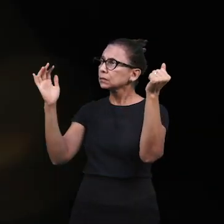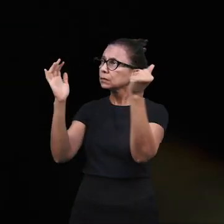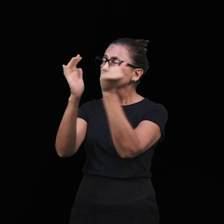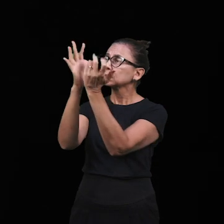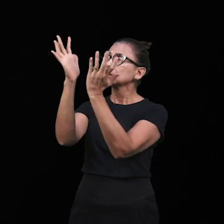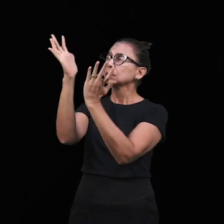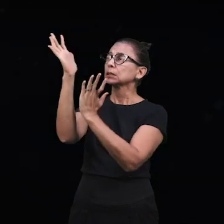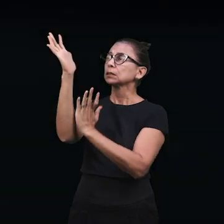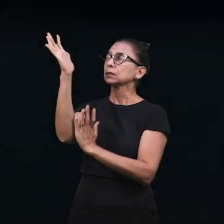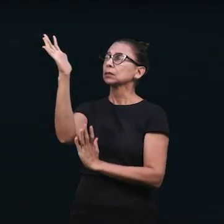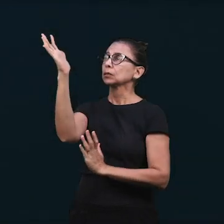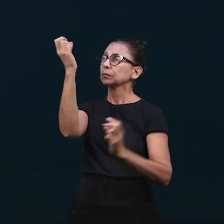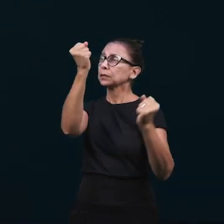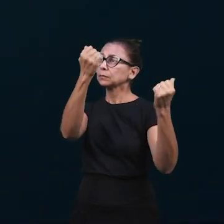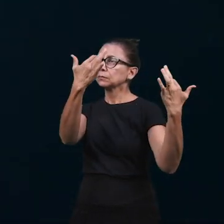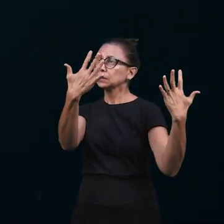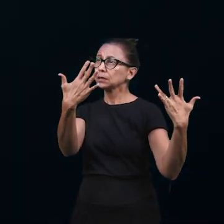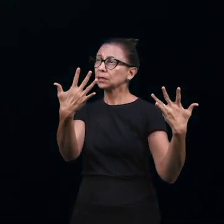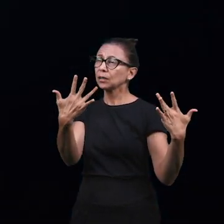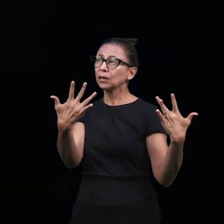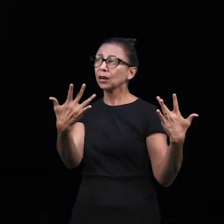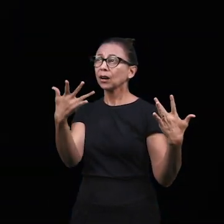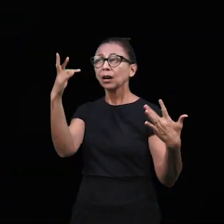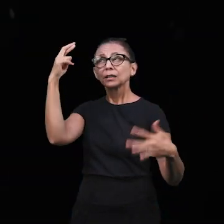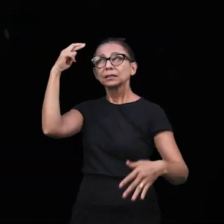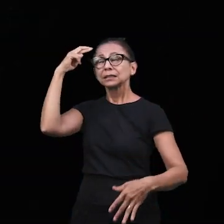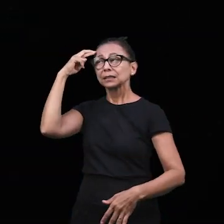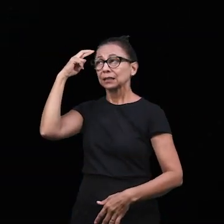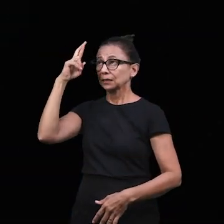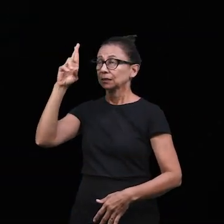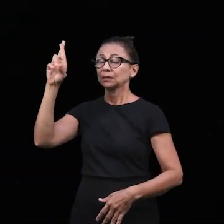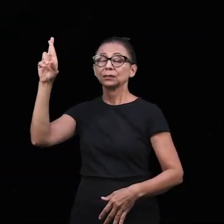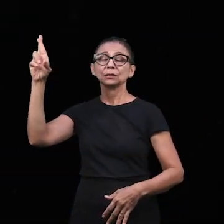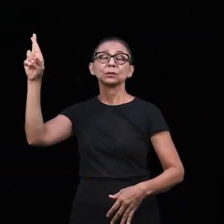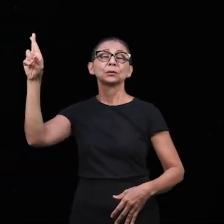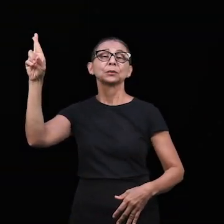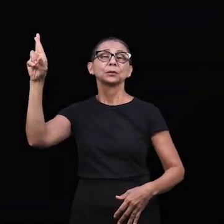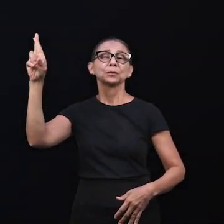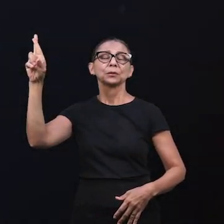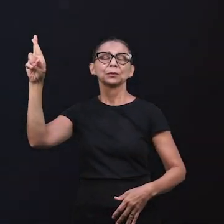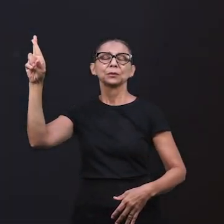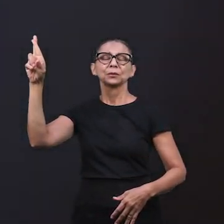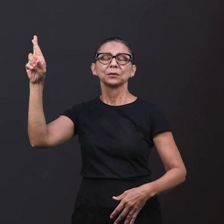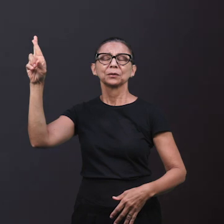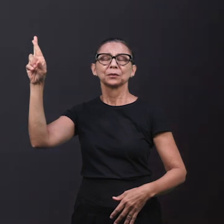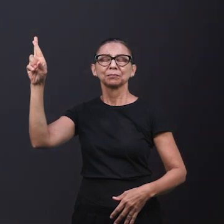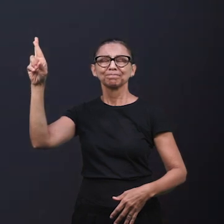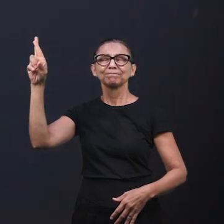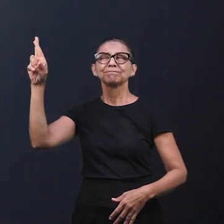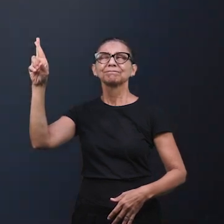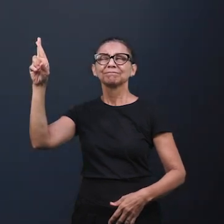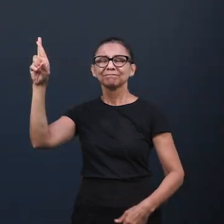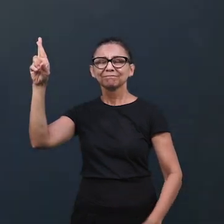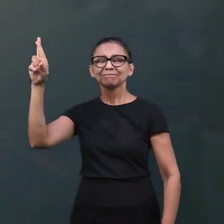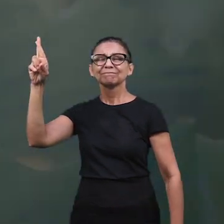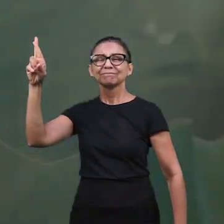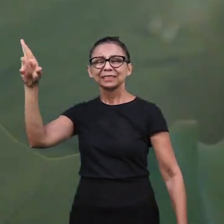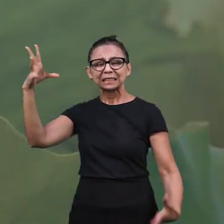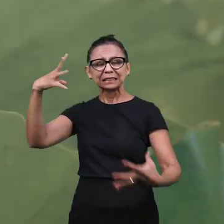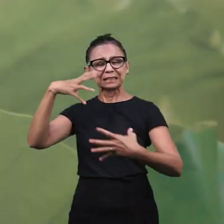Derrama do teu sangue sobre mim, ó Senhor.